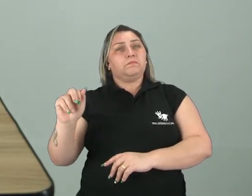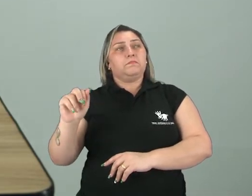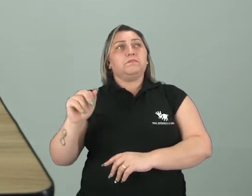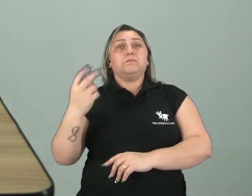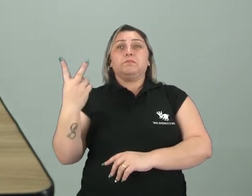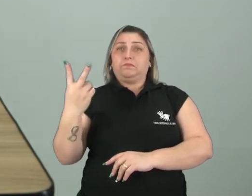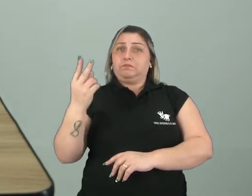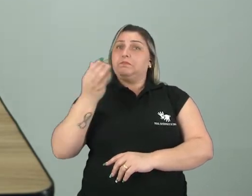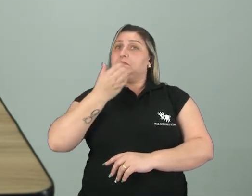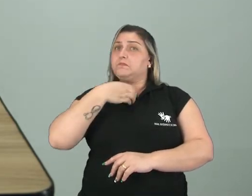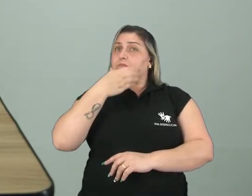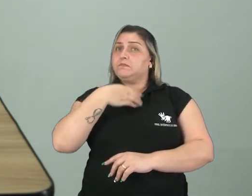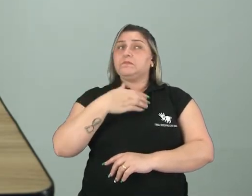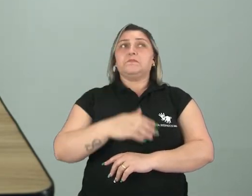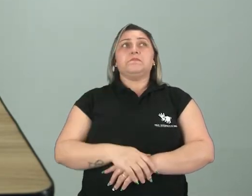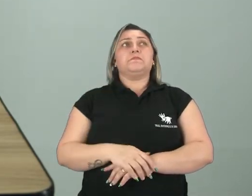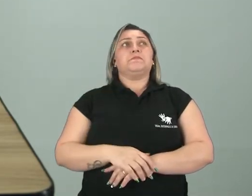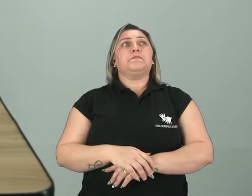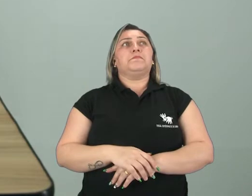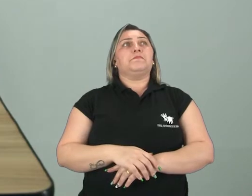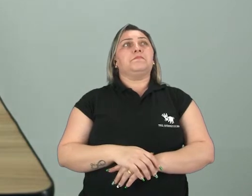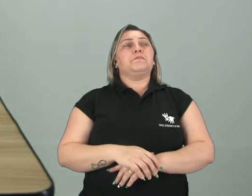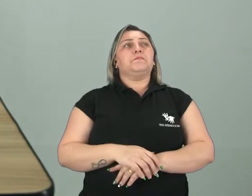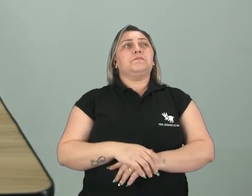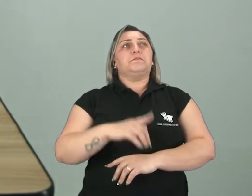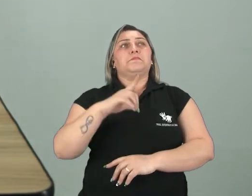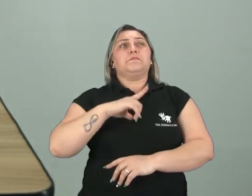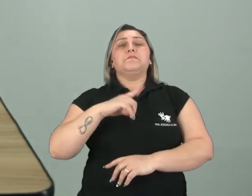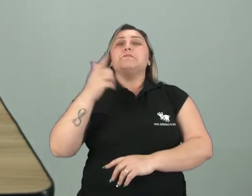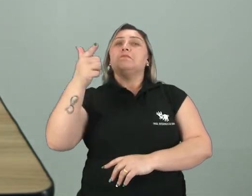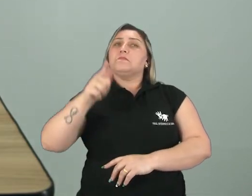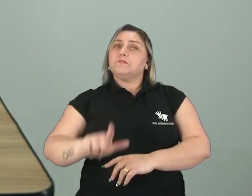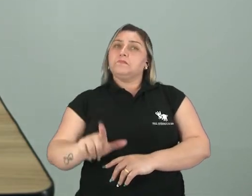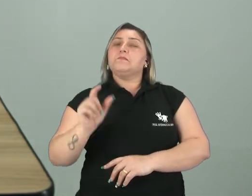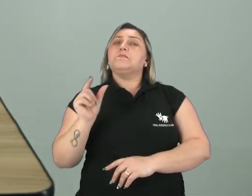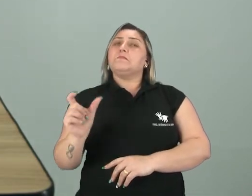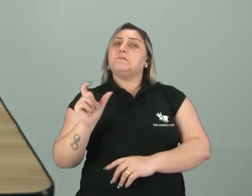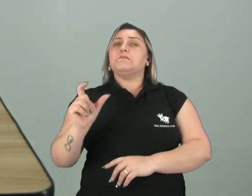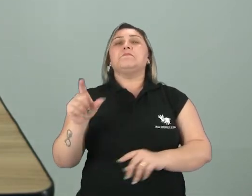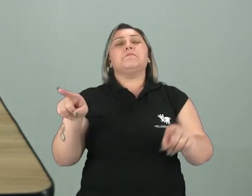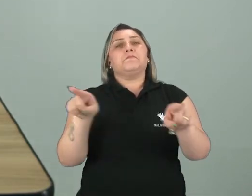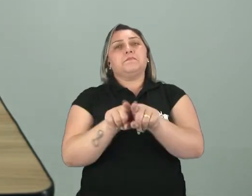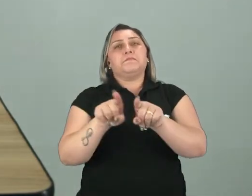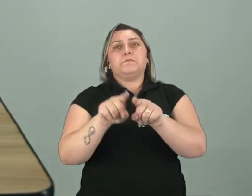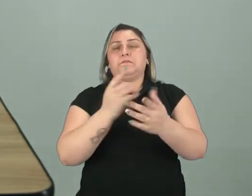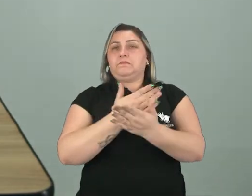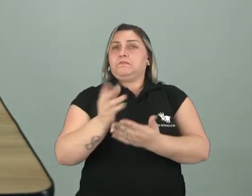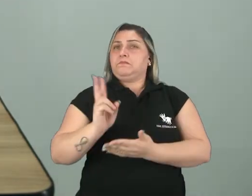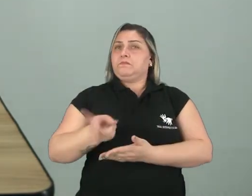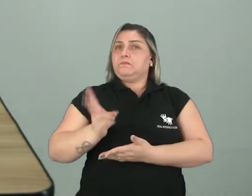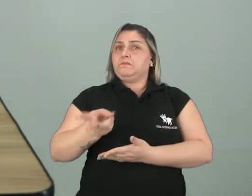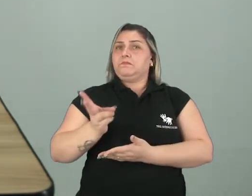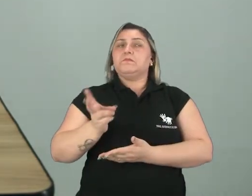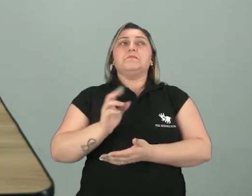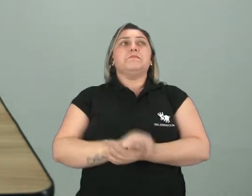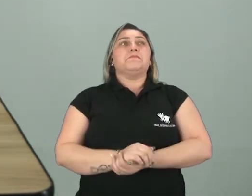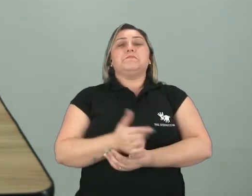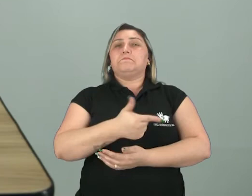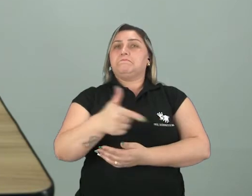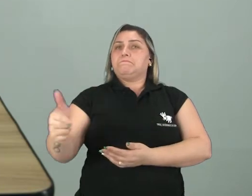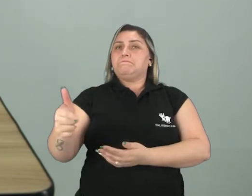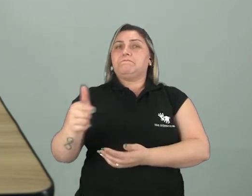de amora vamos conferir se tem mais outra palavra que também inicia com este mesmo som